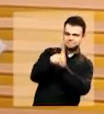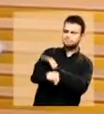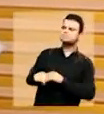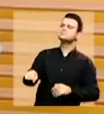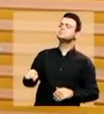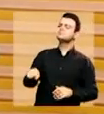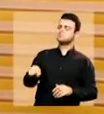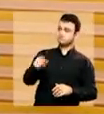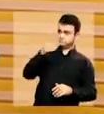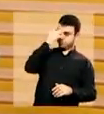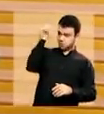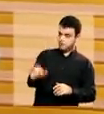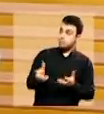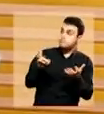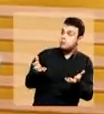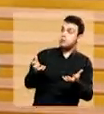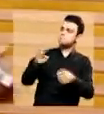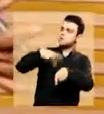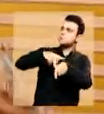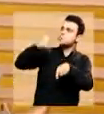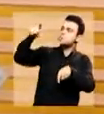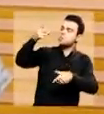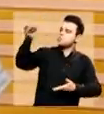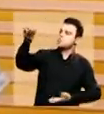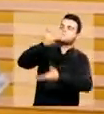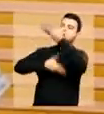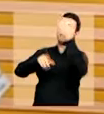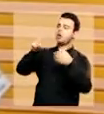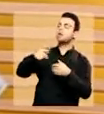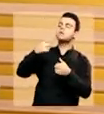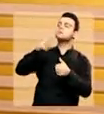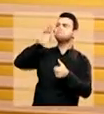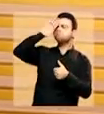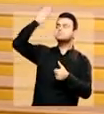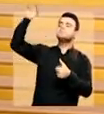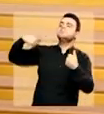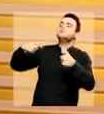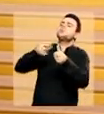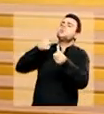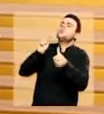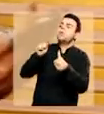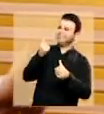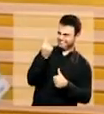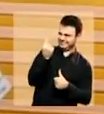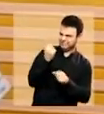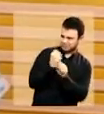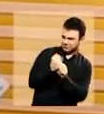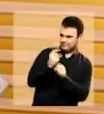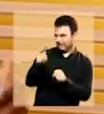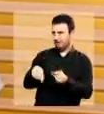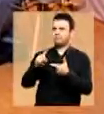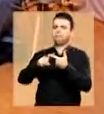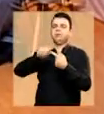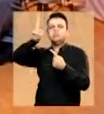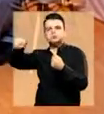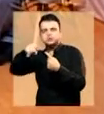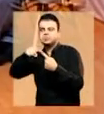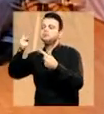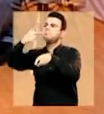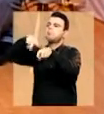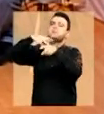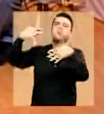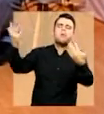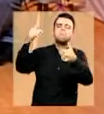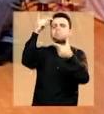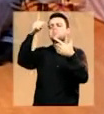que vai escolher o intercâmbio? Da onde ela parte? É do orçamento que ela tem? Ou é do país que ela quer visitar? Ou é do objetivo? Quais são as linhas gerais na hora